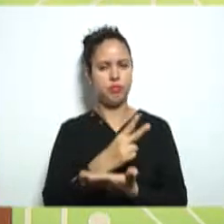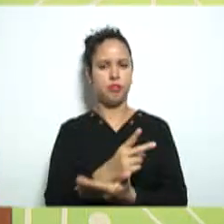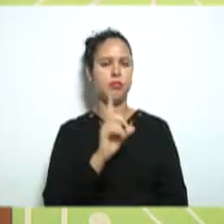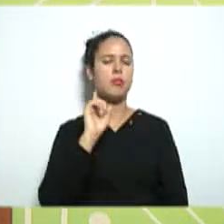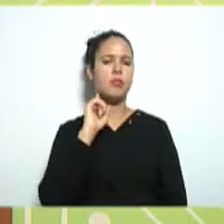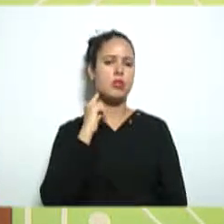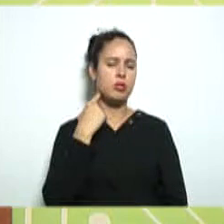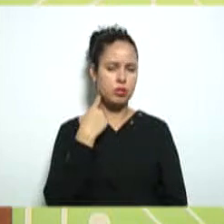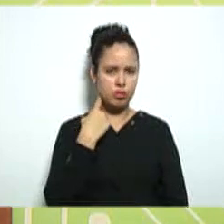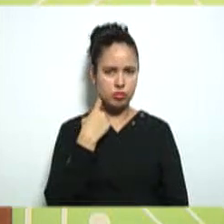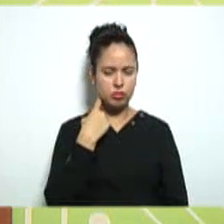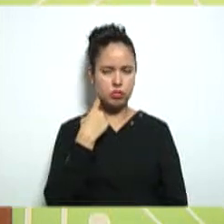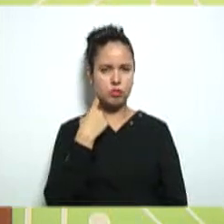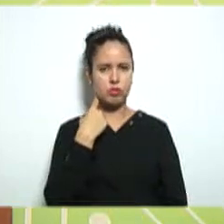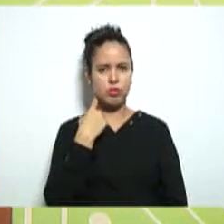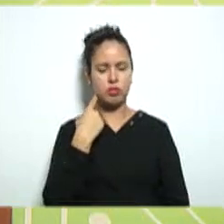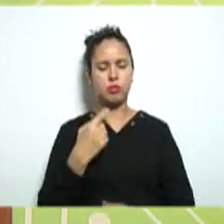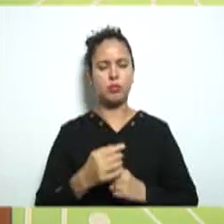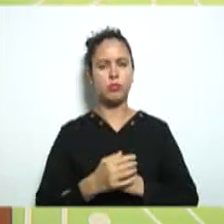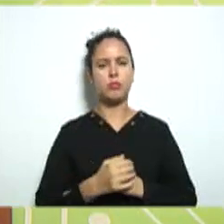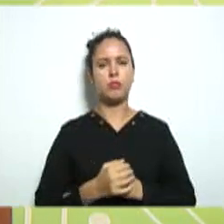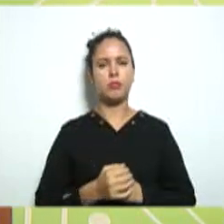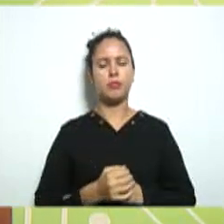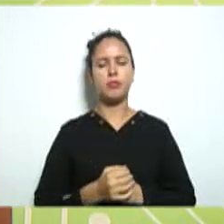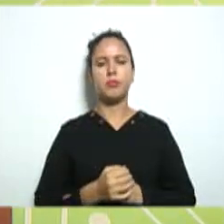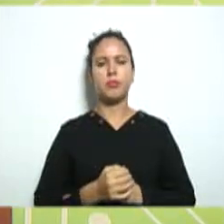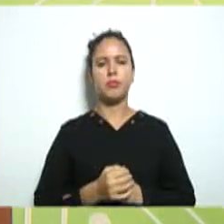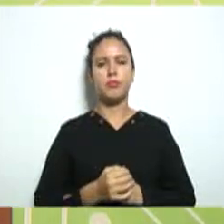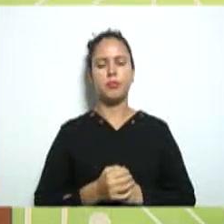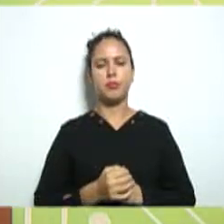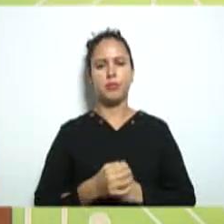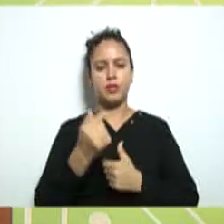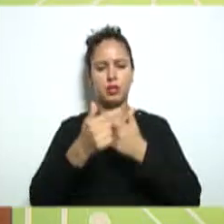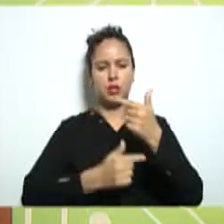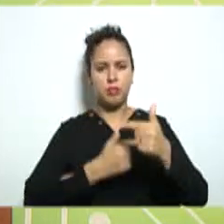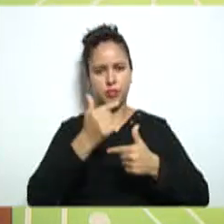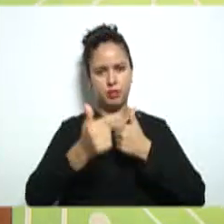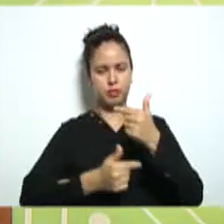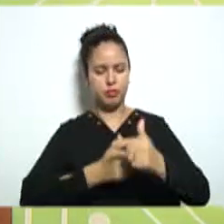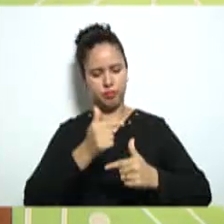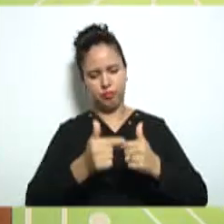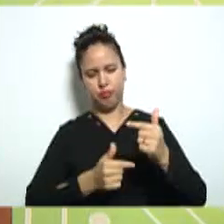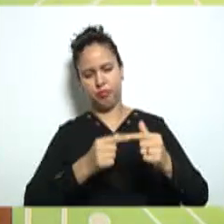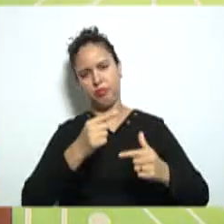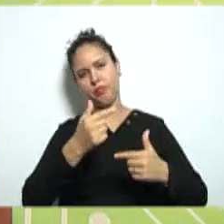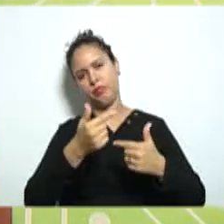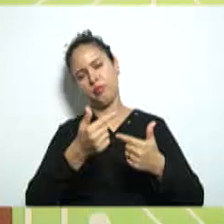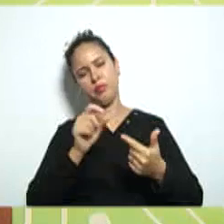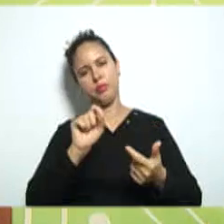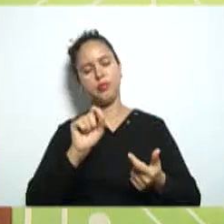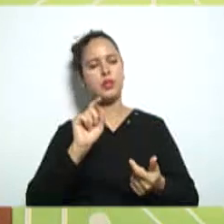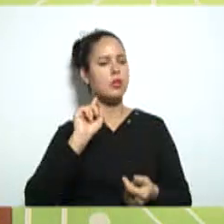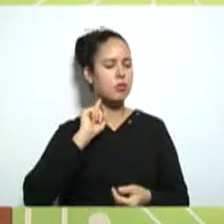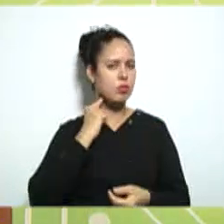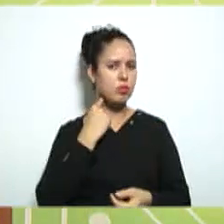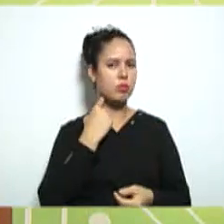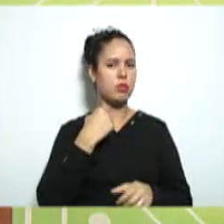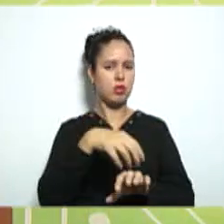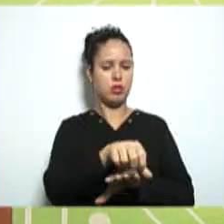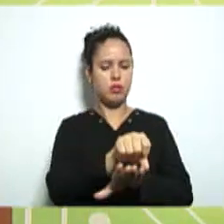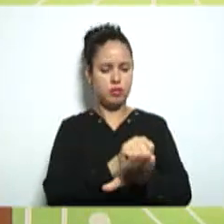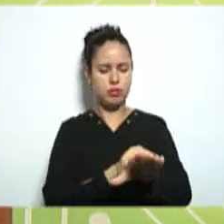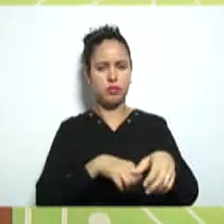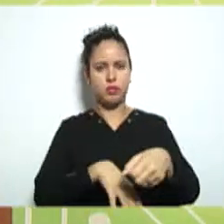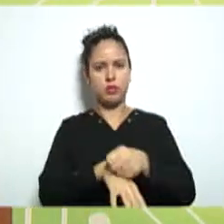trabalha com um determinado tipo de serviço que é sujo e a pessoa não pode usar os equipamentos de proteção que são